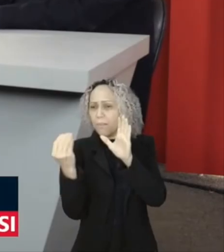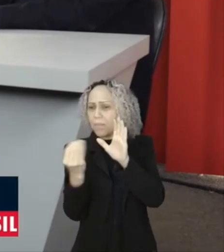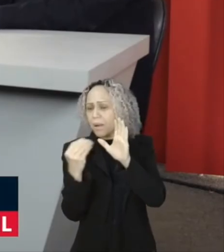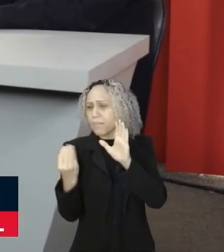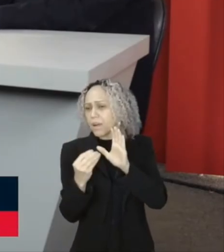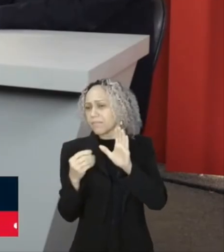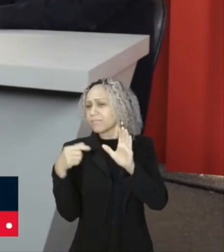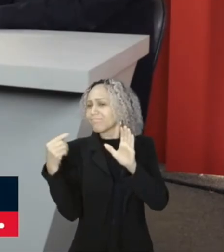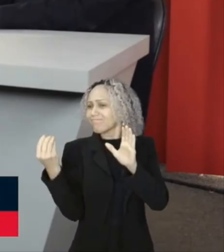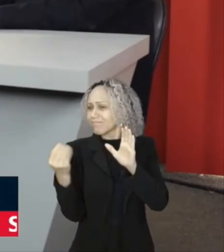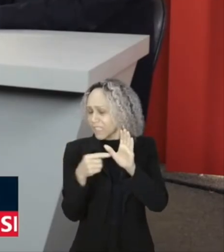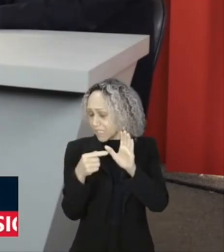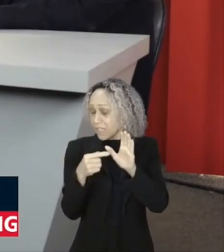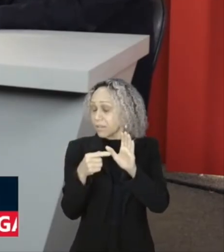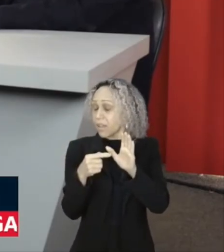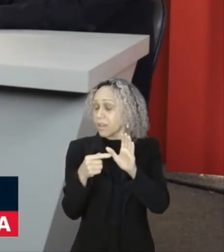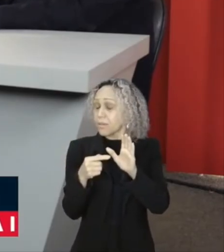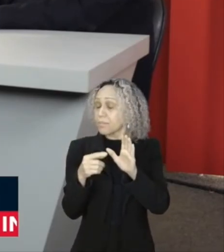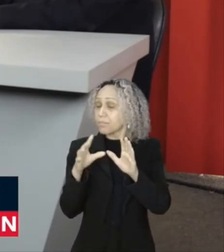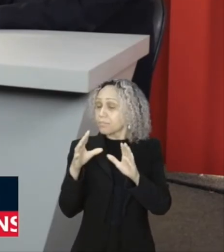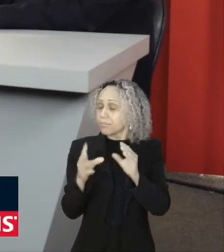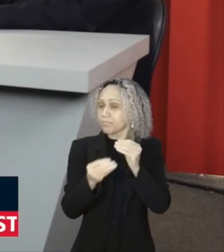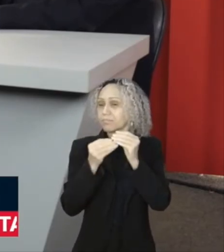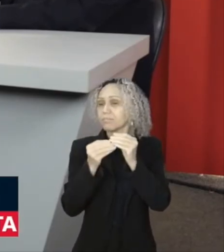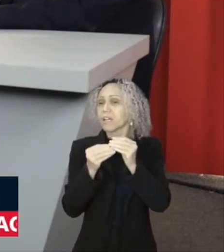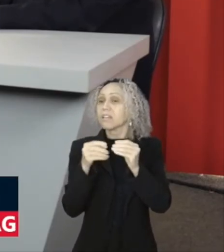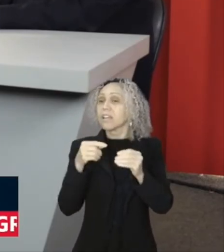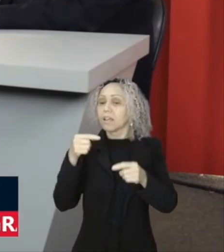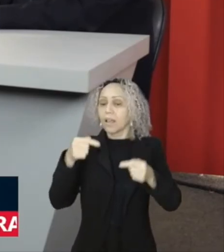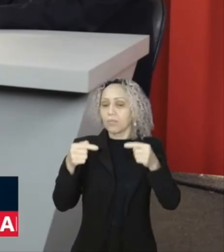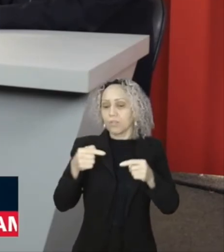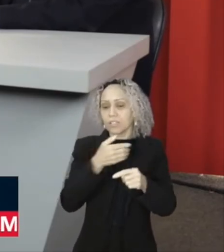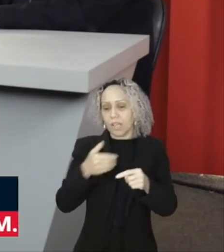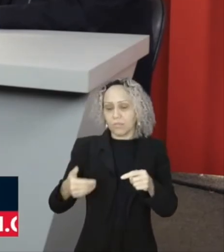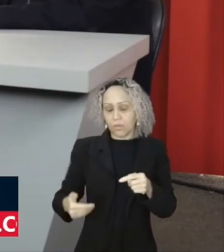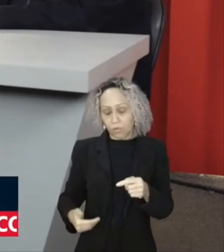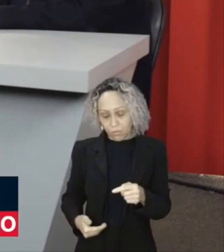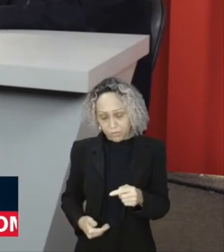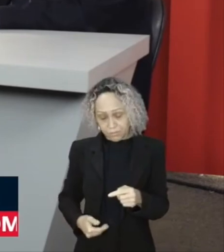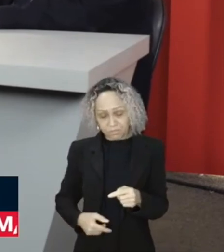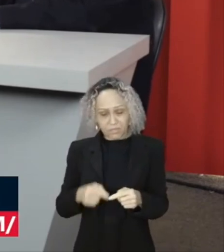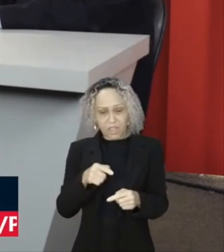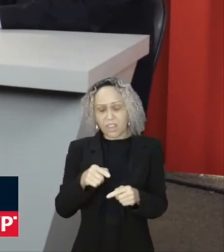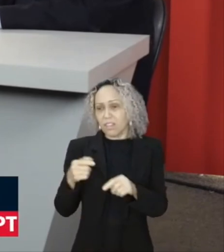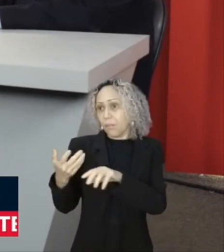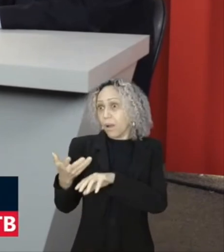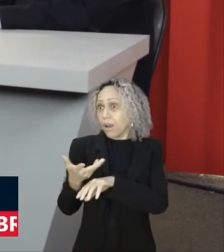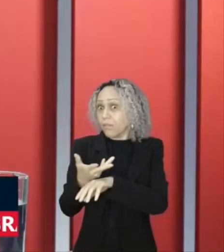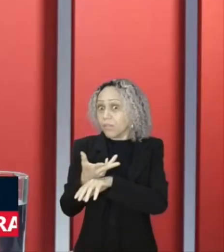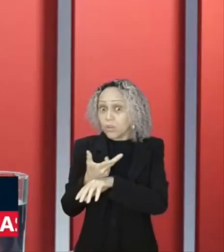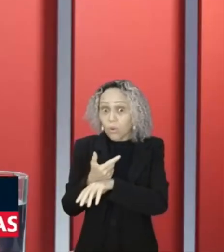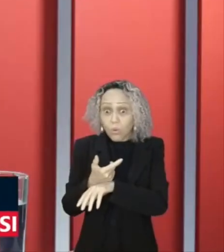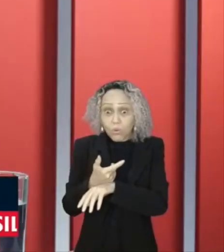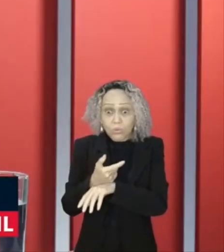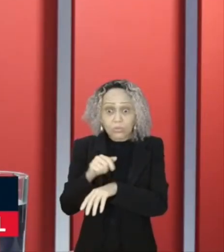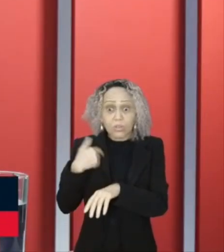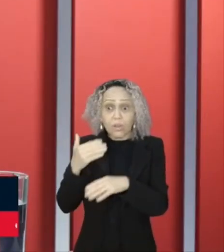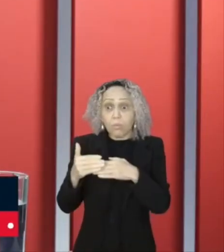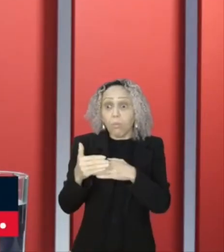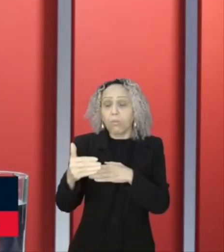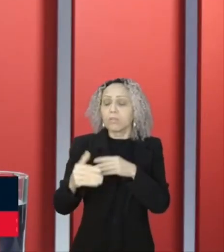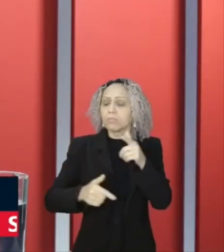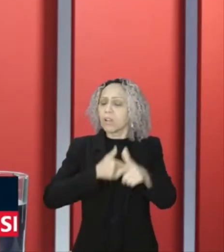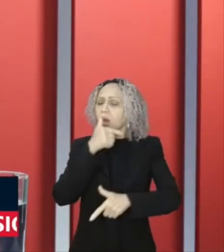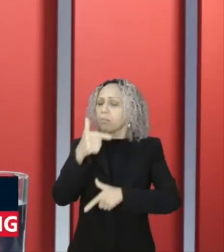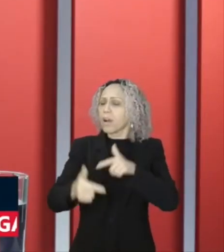públicas, e isso é inestimável, é algo que é matéria-prima para trabalhar durante muito tempo. E no